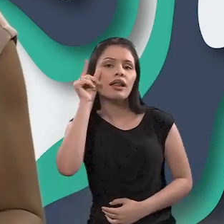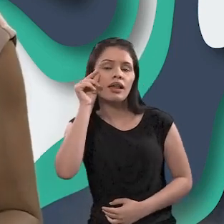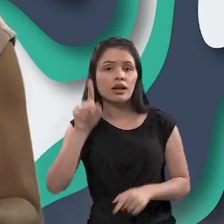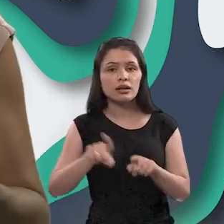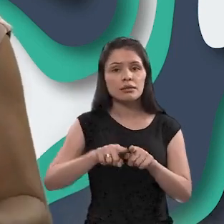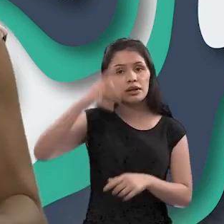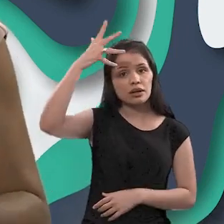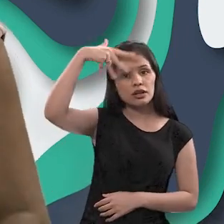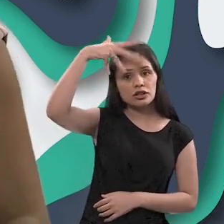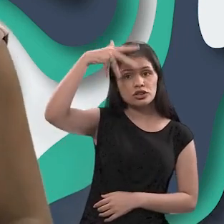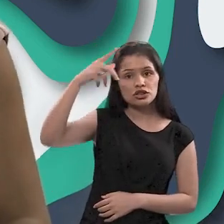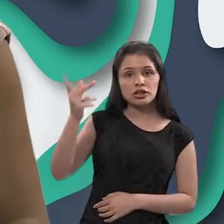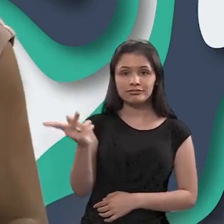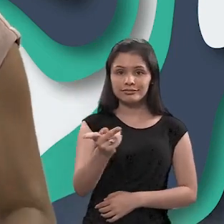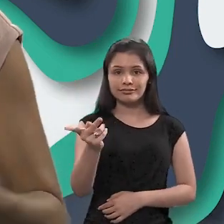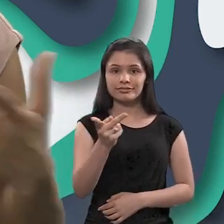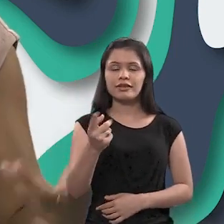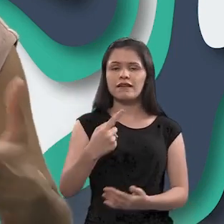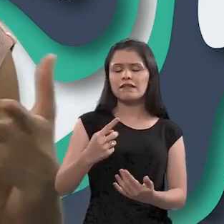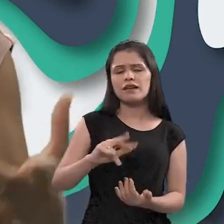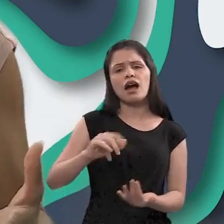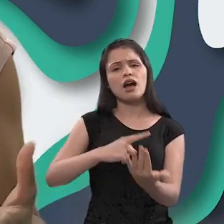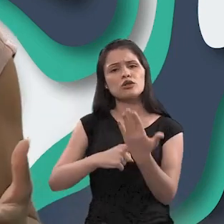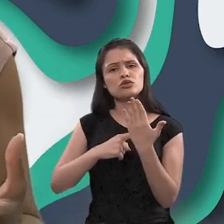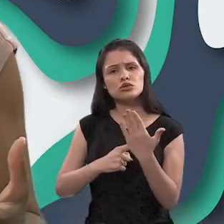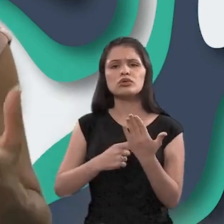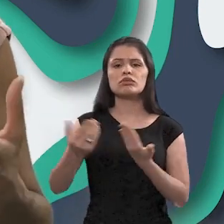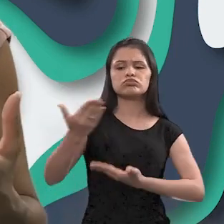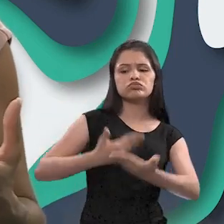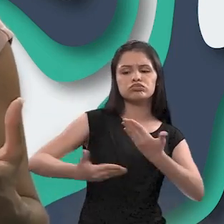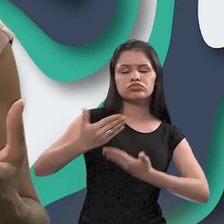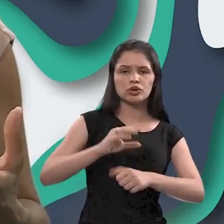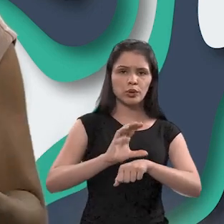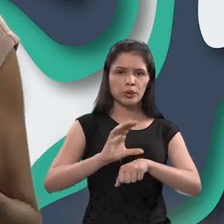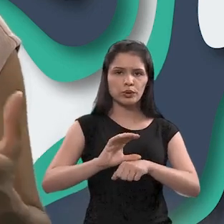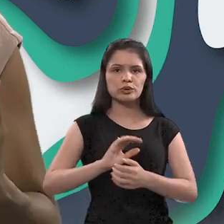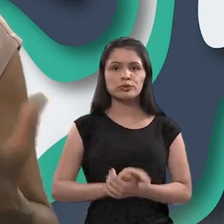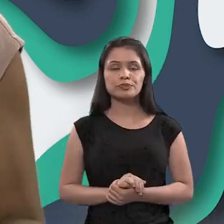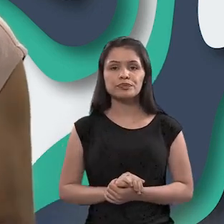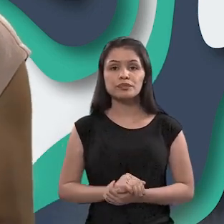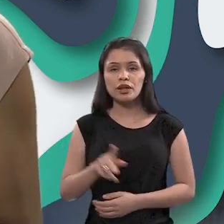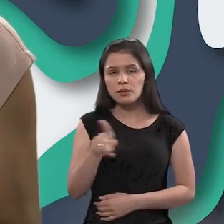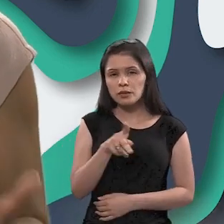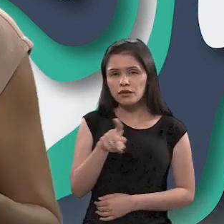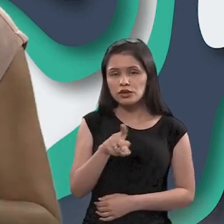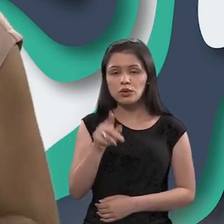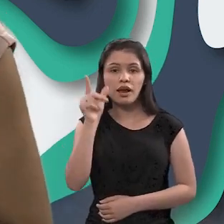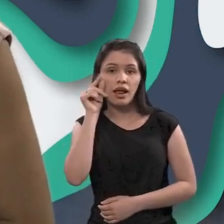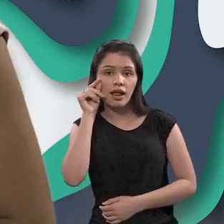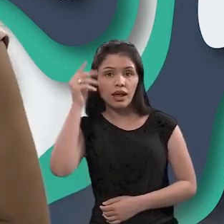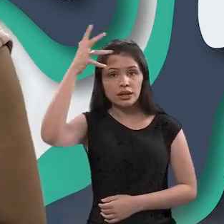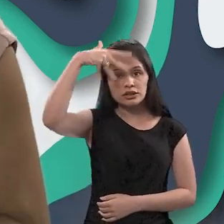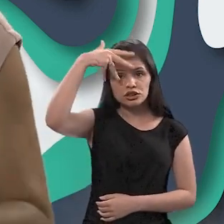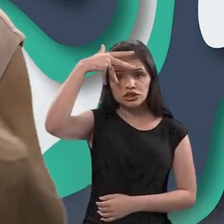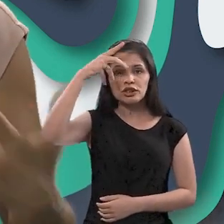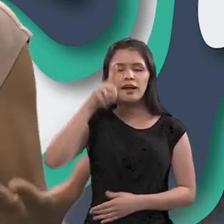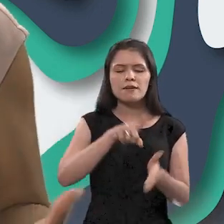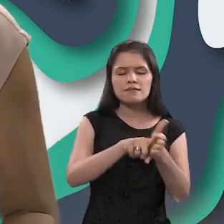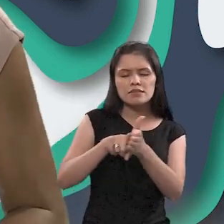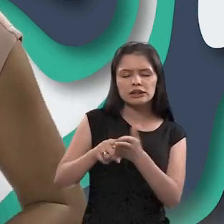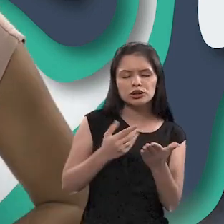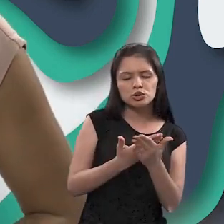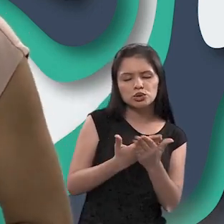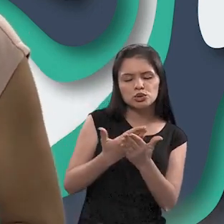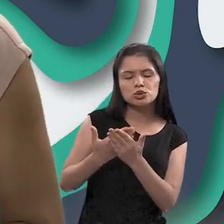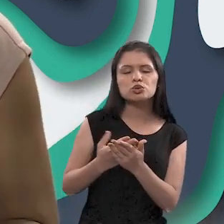Lara Santos e Cristina Lacerda, com as quais iremos conversar ao longo do nosso curso. A professora Lara e também a professora Cristina